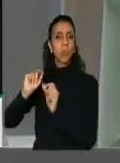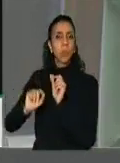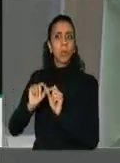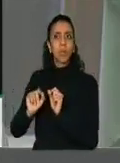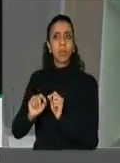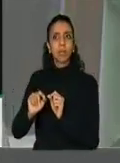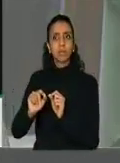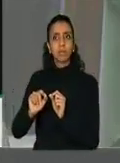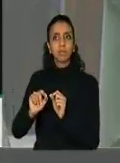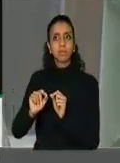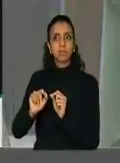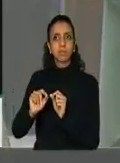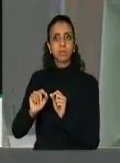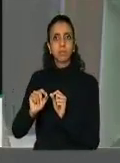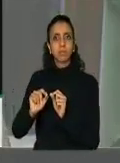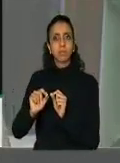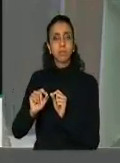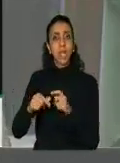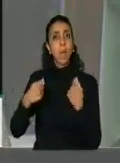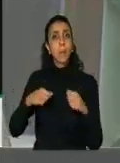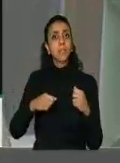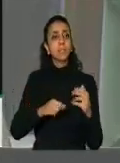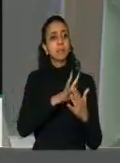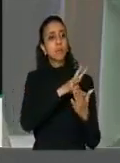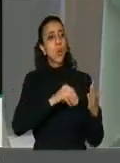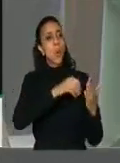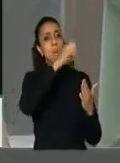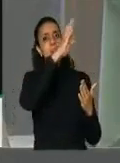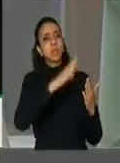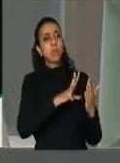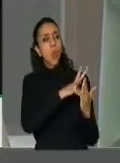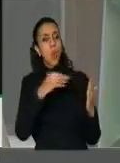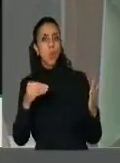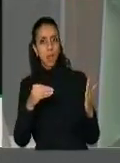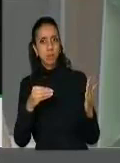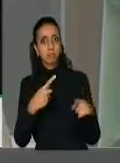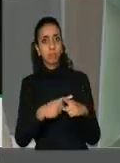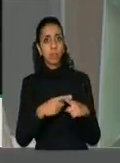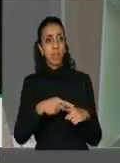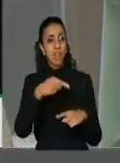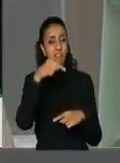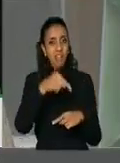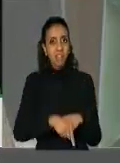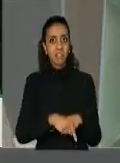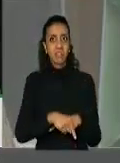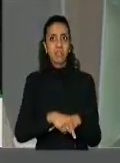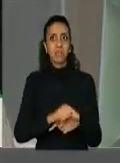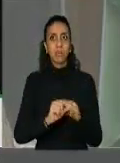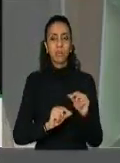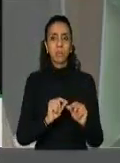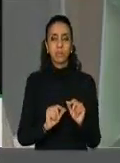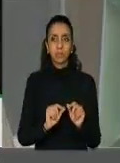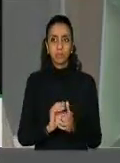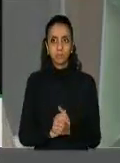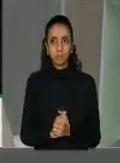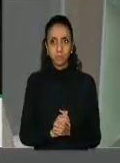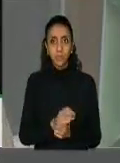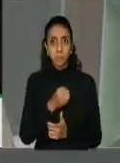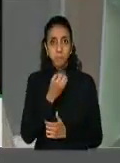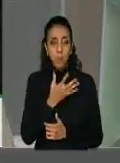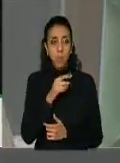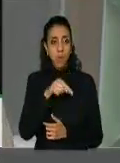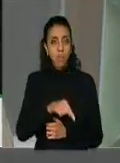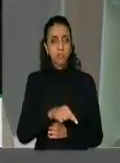e aprenderem com o Brasil uma lição de convivência e um dia que possa representar